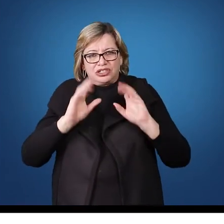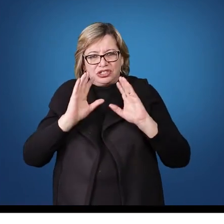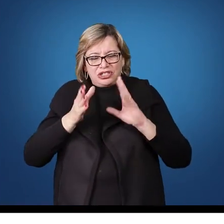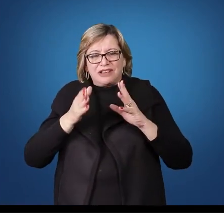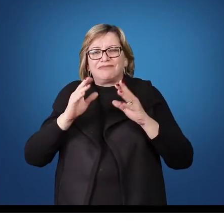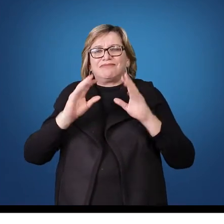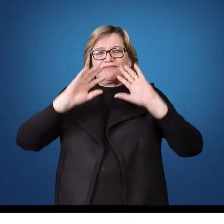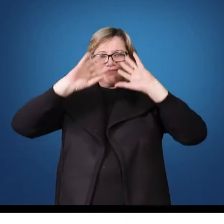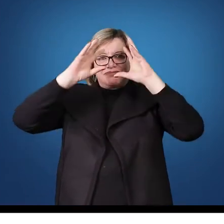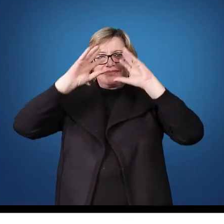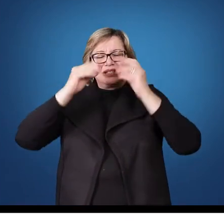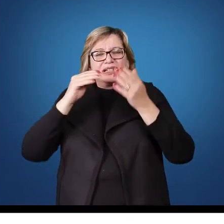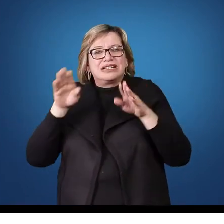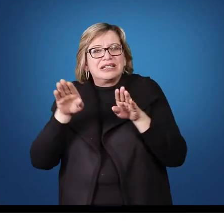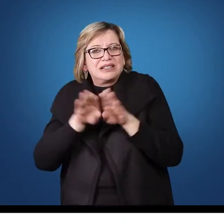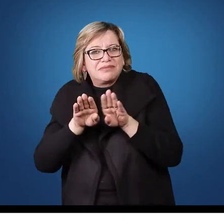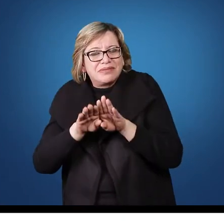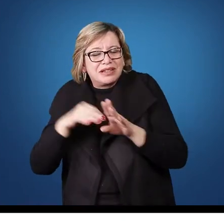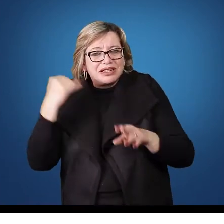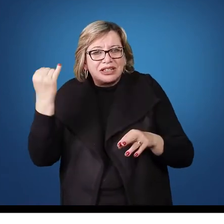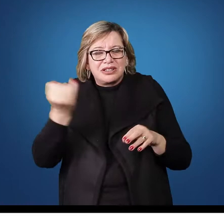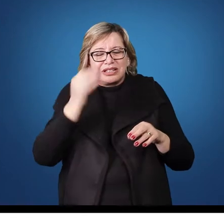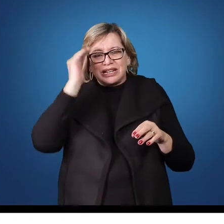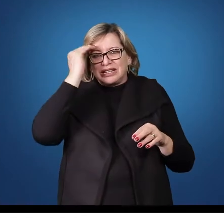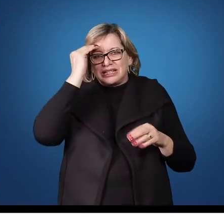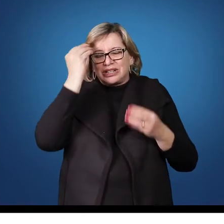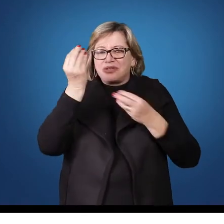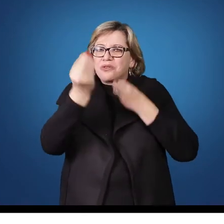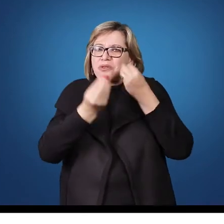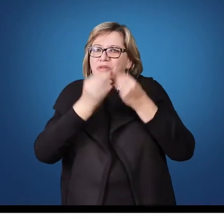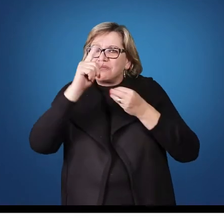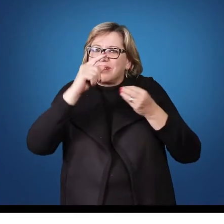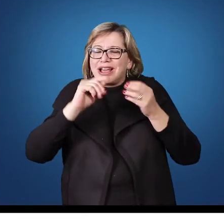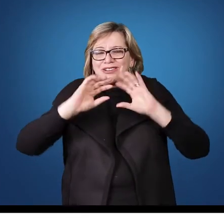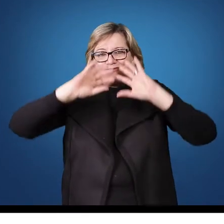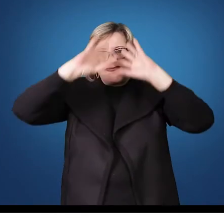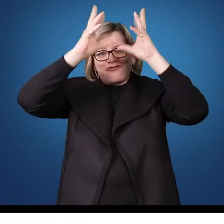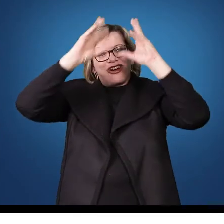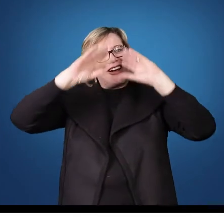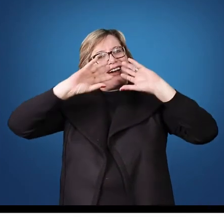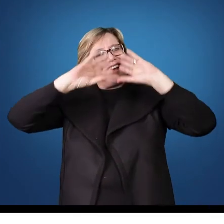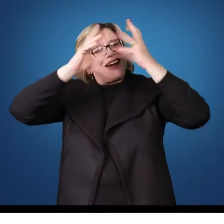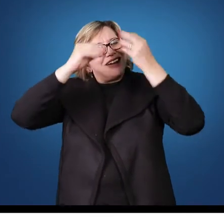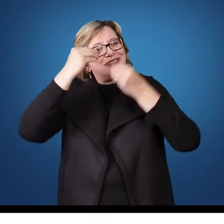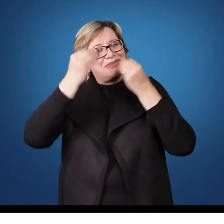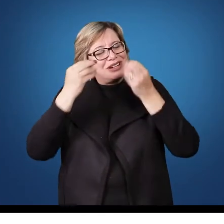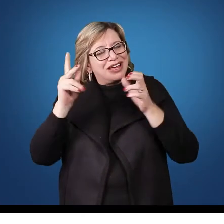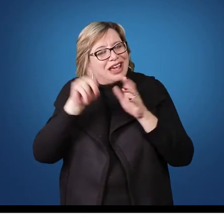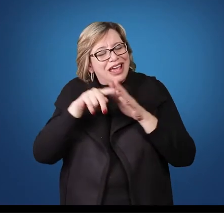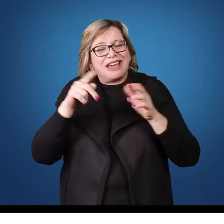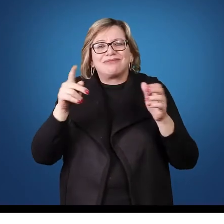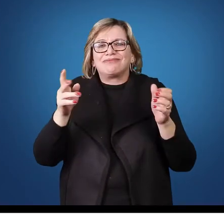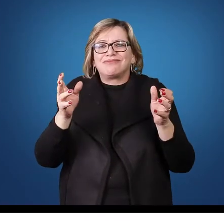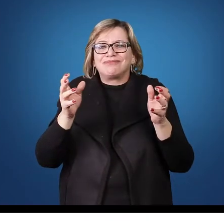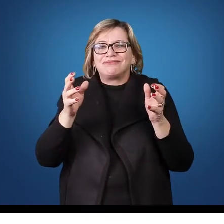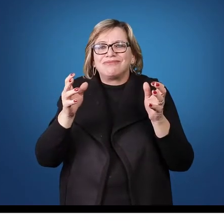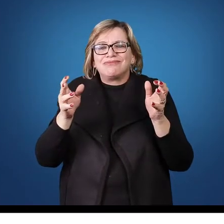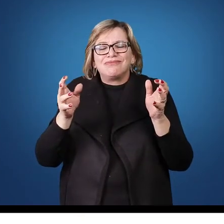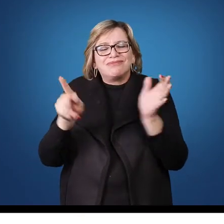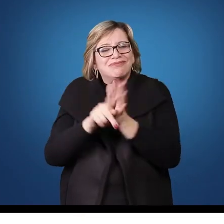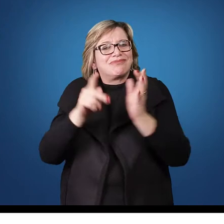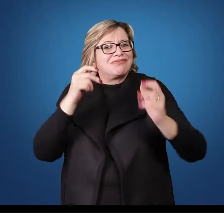do toque, é importante que eles também entendam a própria lógica do jogo, porque o voleibol não deixa de ser um jogo coletivo. As ações são